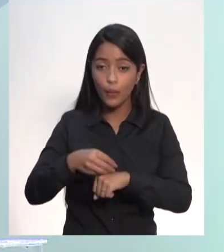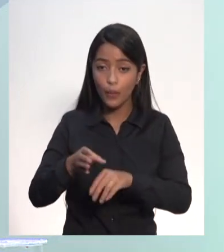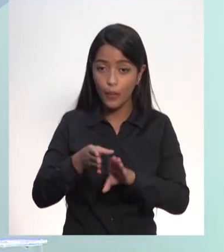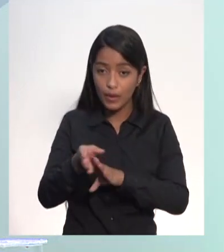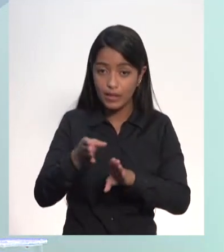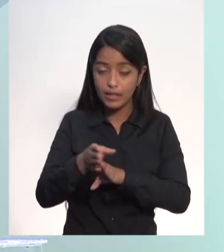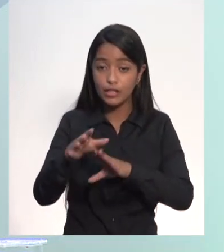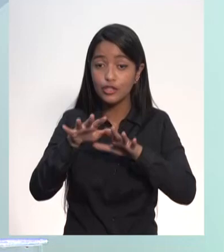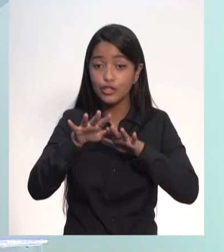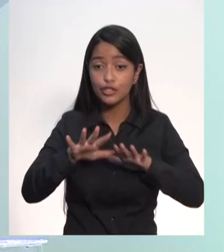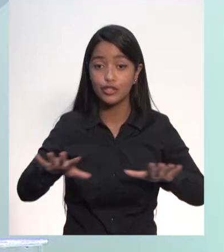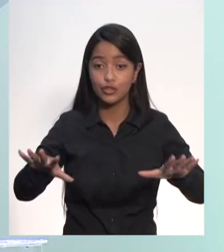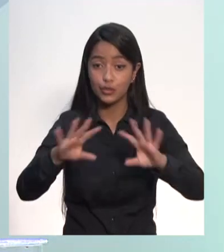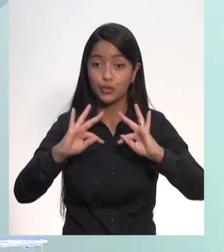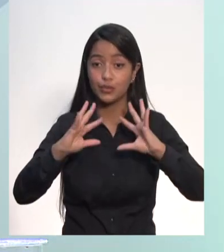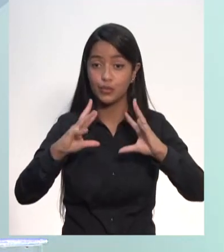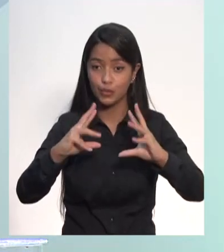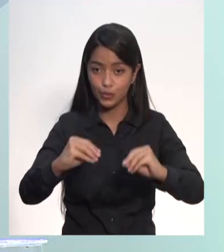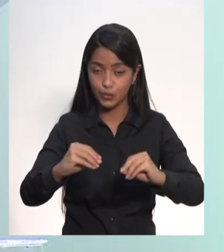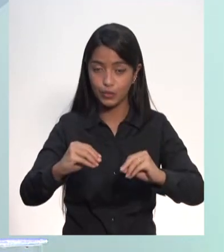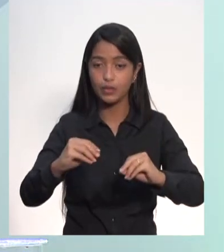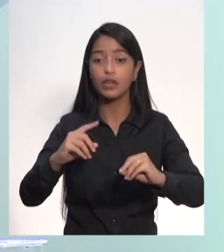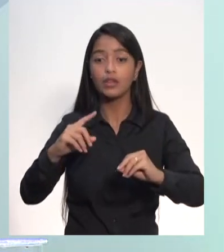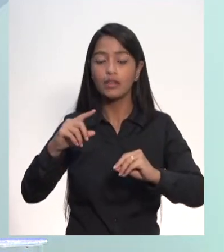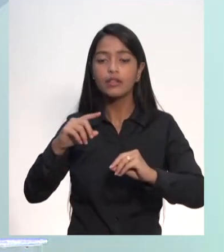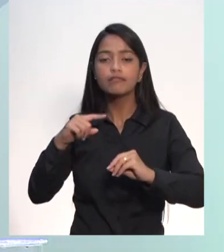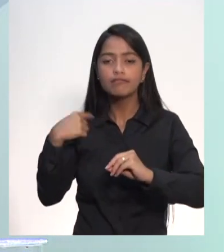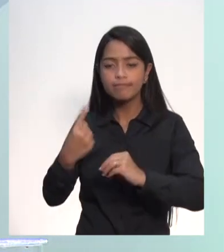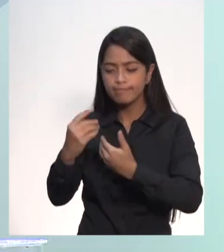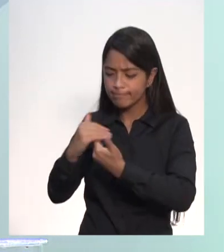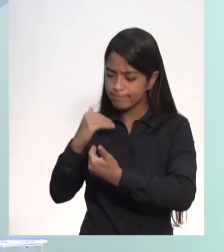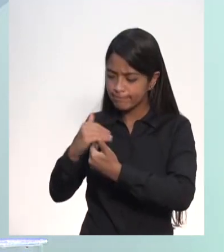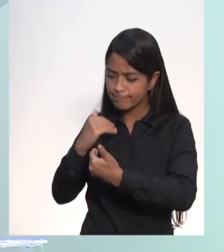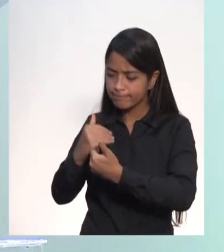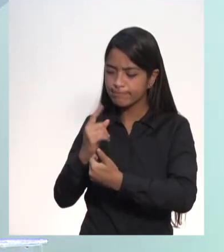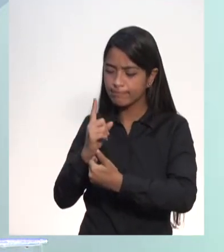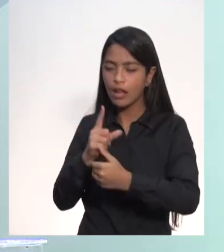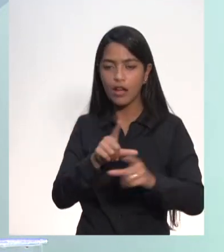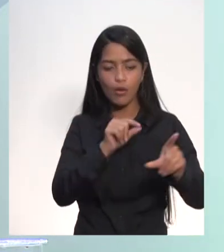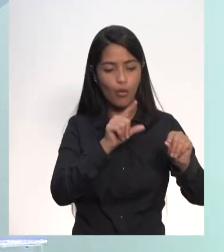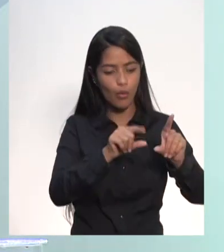gerais e elas pautaram a escolha das habilidades para todos os componentes curriculares.